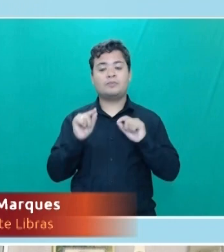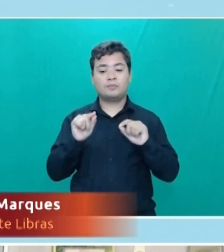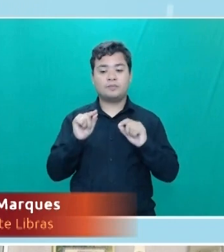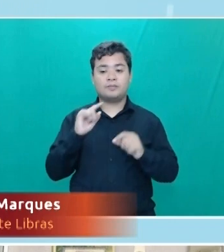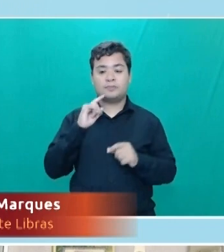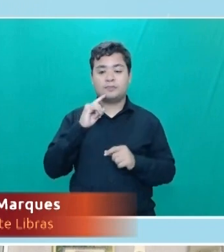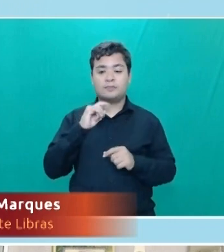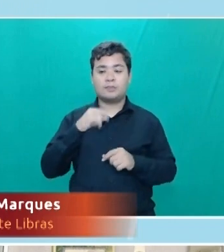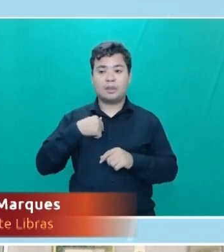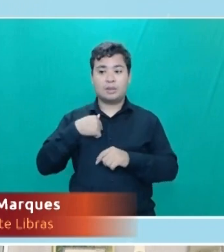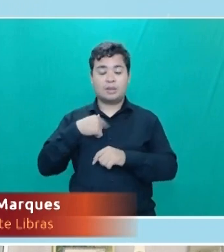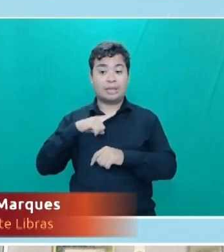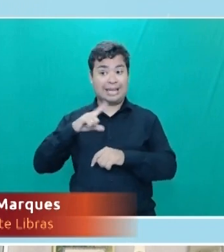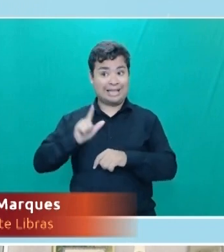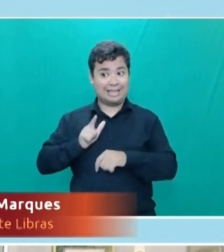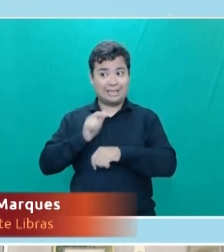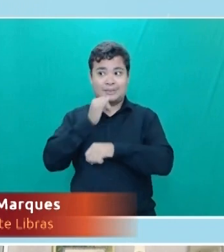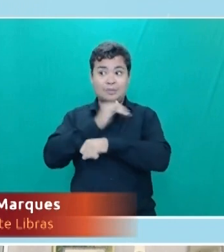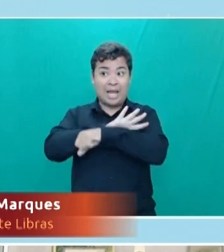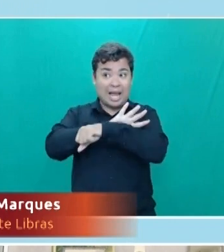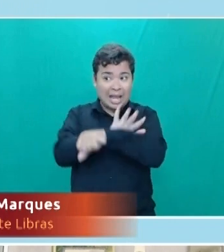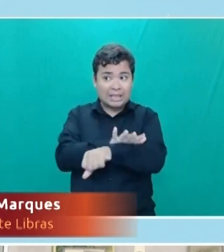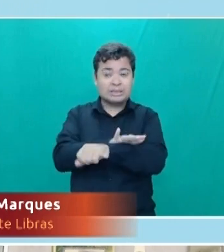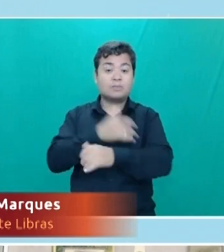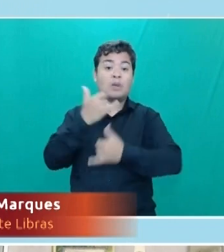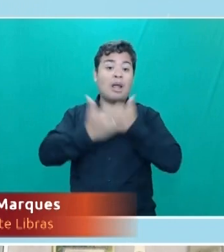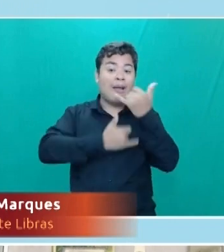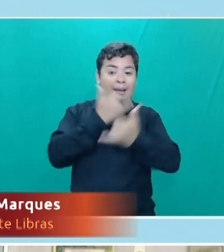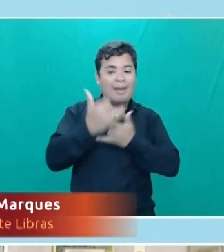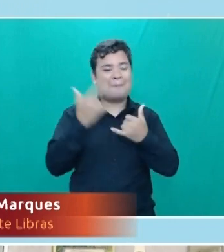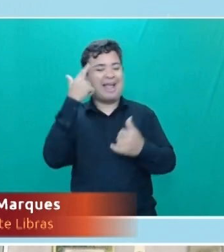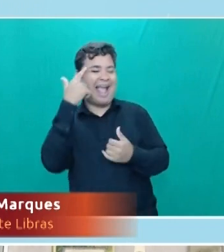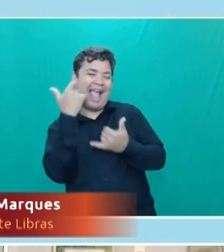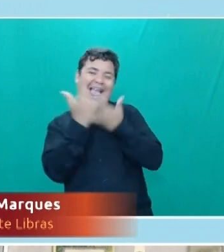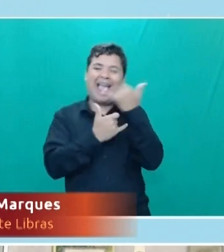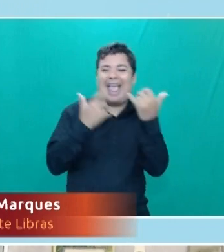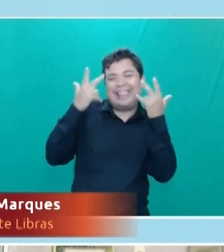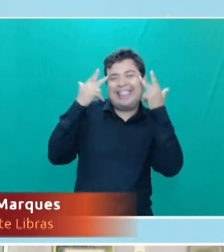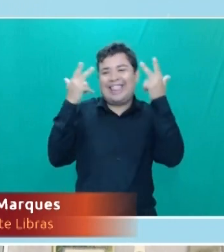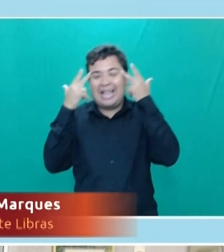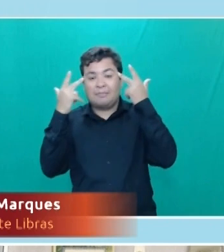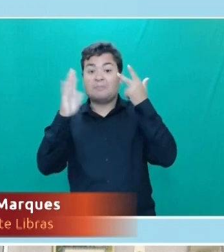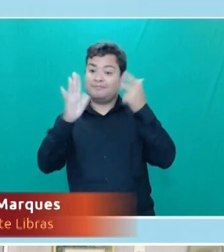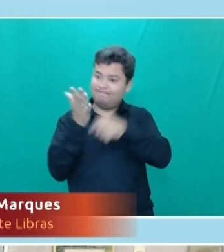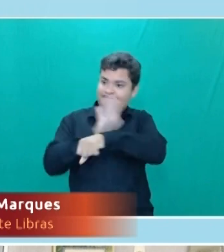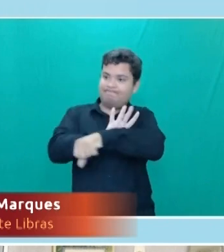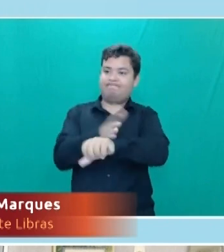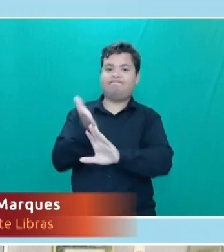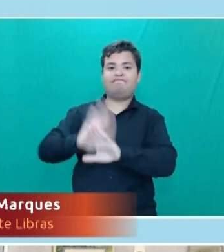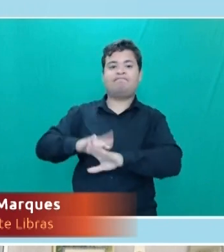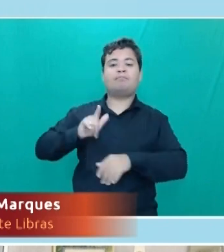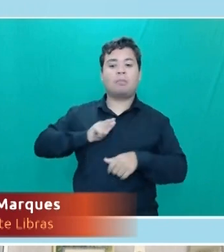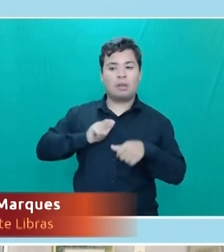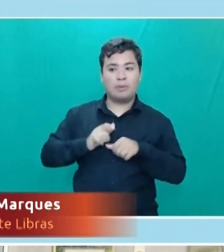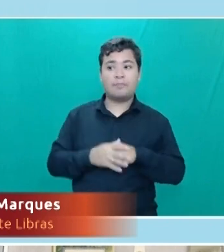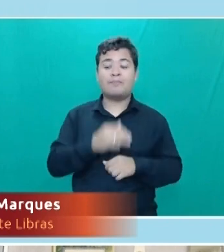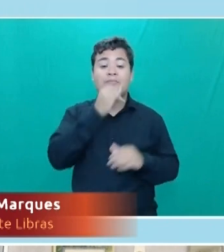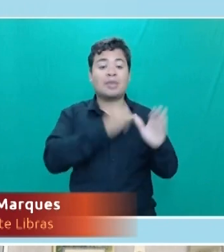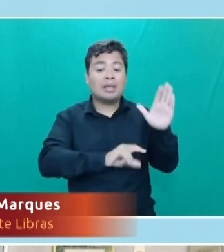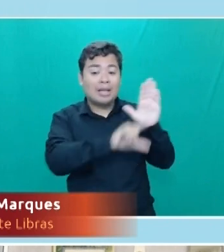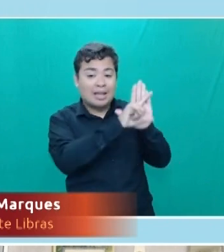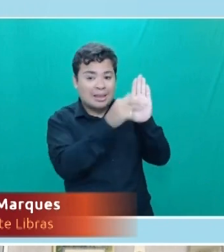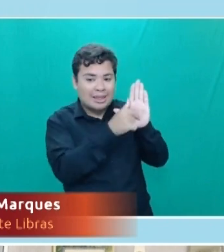racismo recreativo, né? Então, assim, após essa nova lei, não vai ser mais possível a pessoa, nem